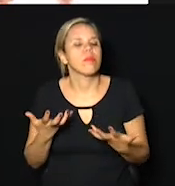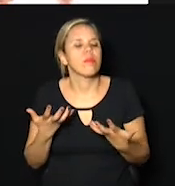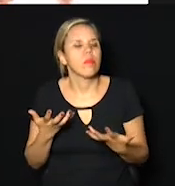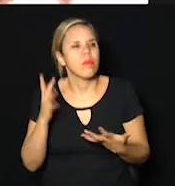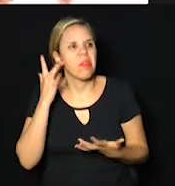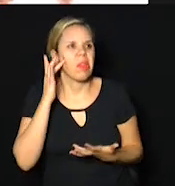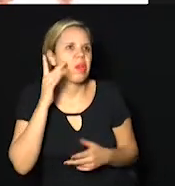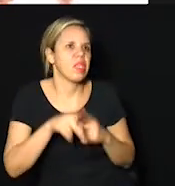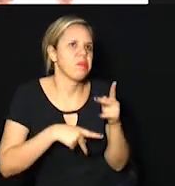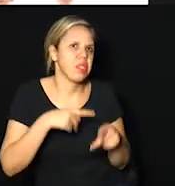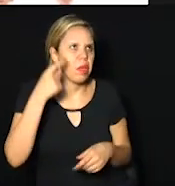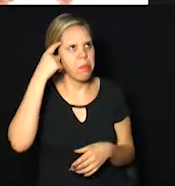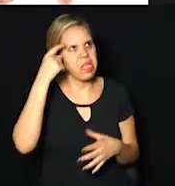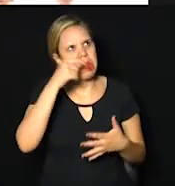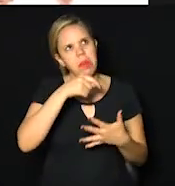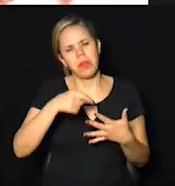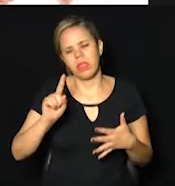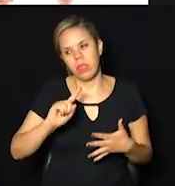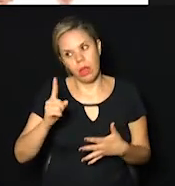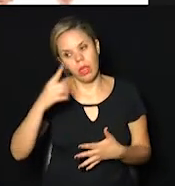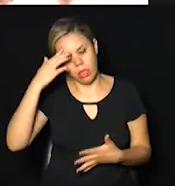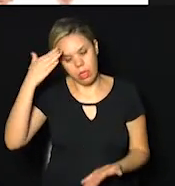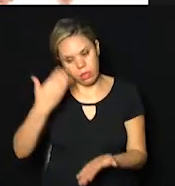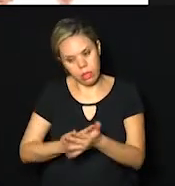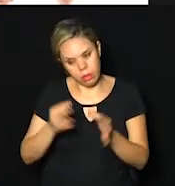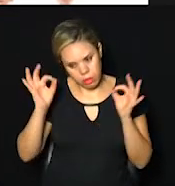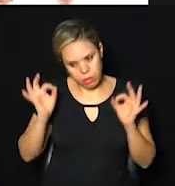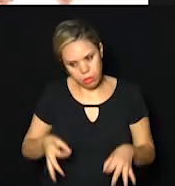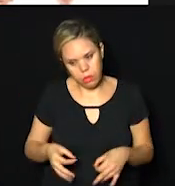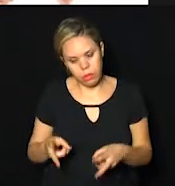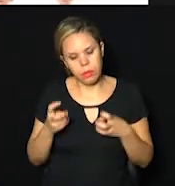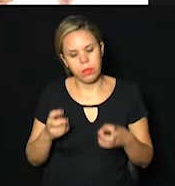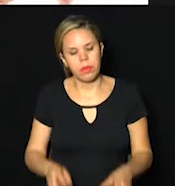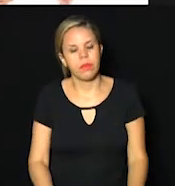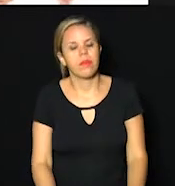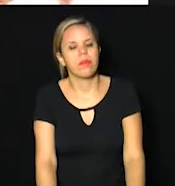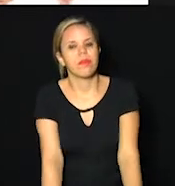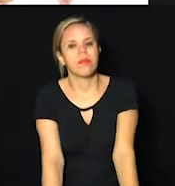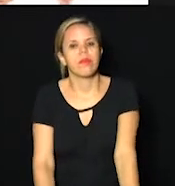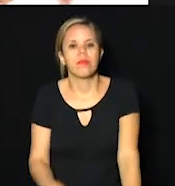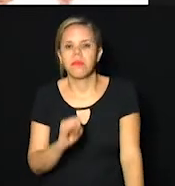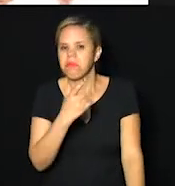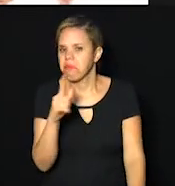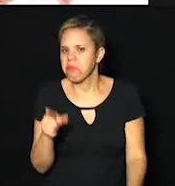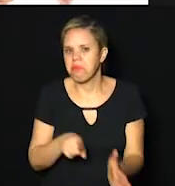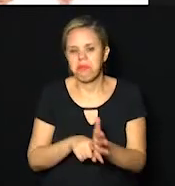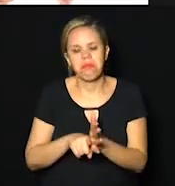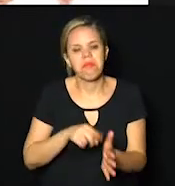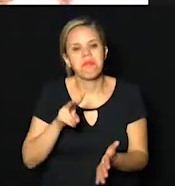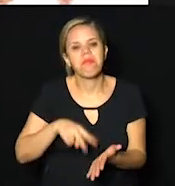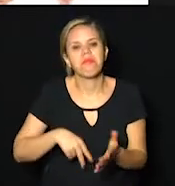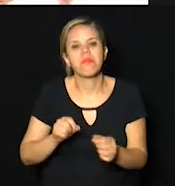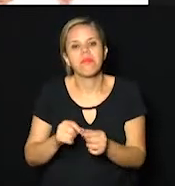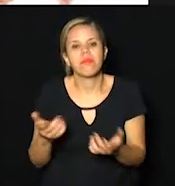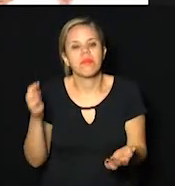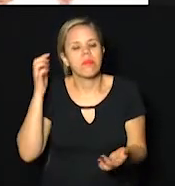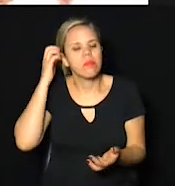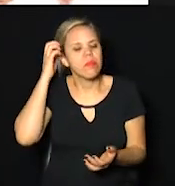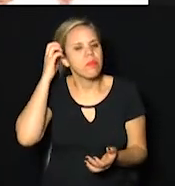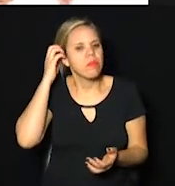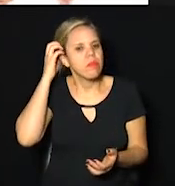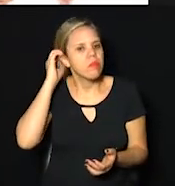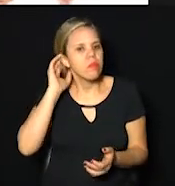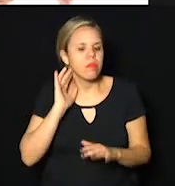as pessoas estão pensando isso. Não, eu tenho que observar. Se eu não tenho pesquisas para ler, eu posso fazer o seguinte, monitorar